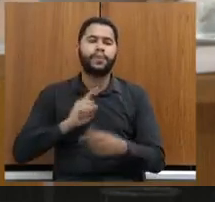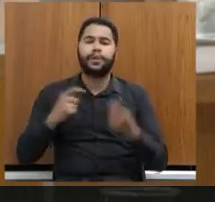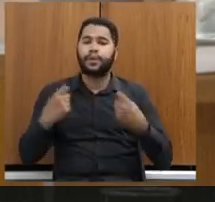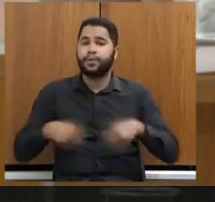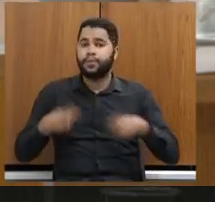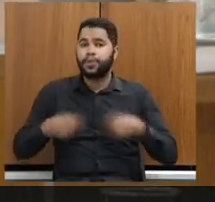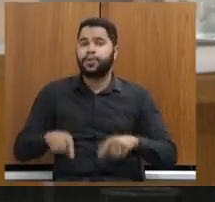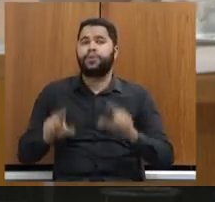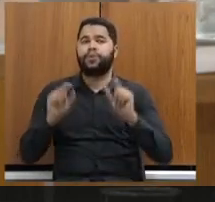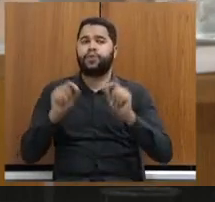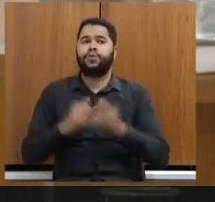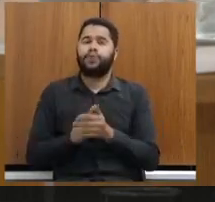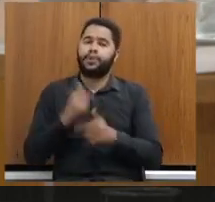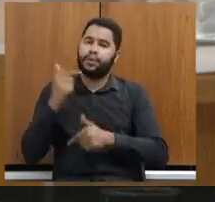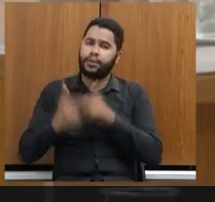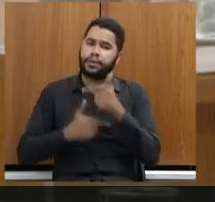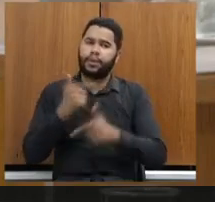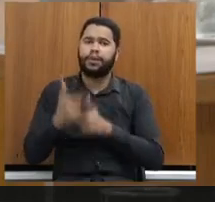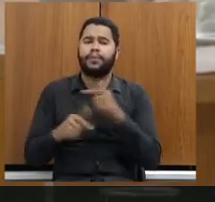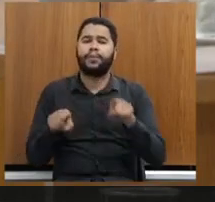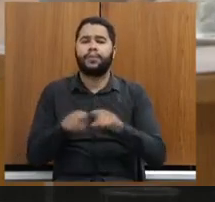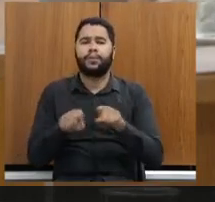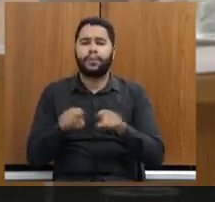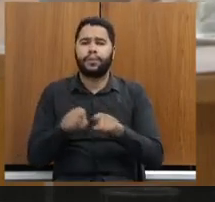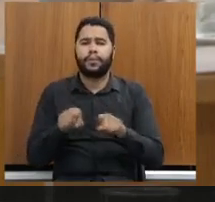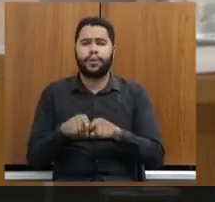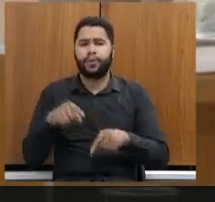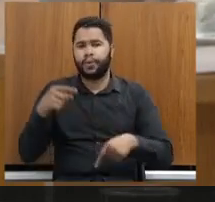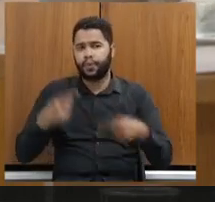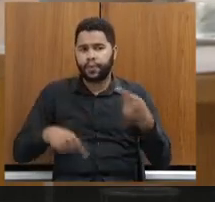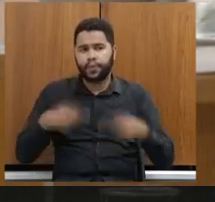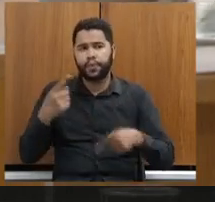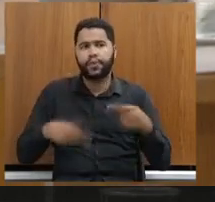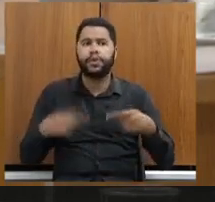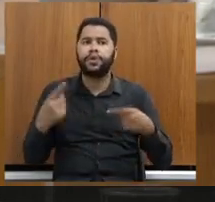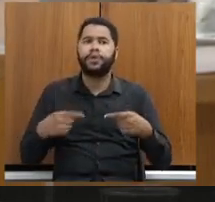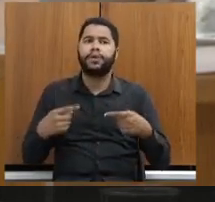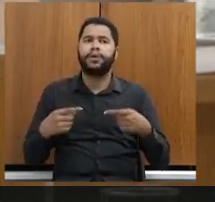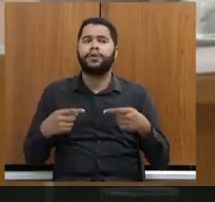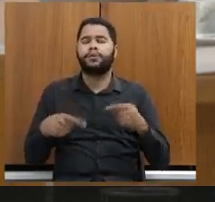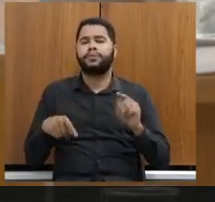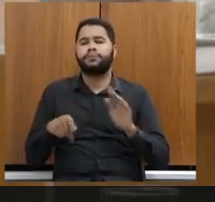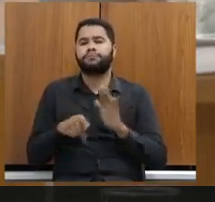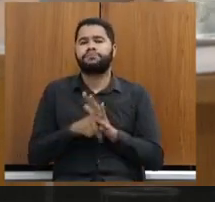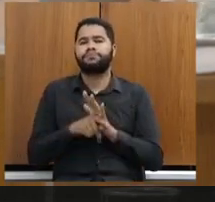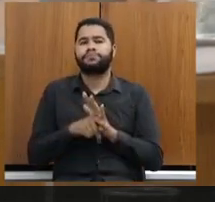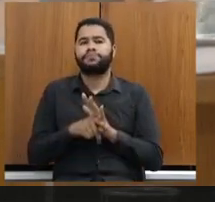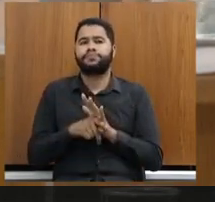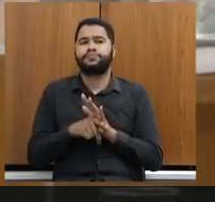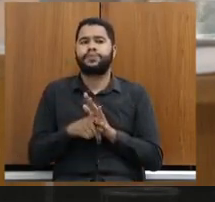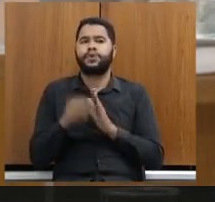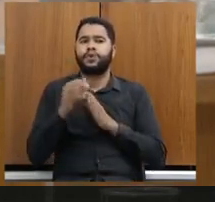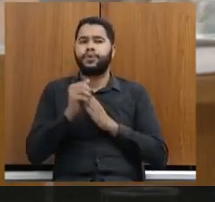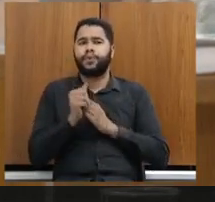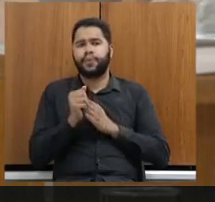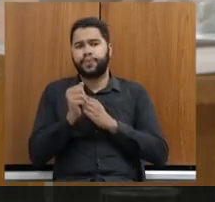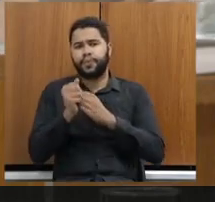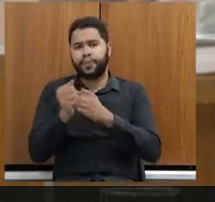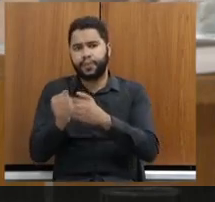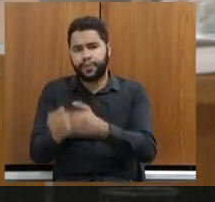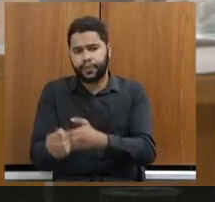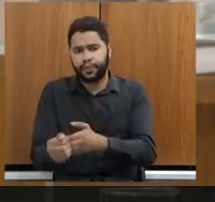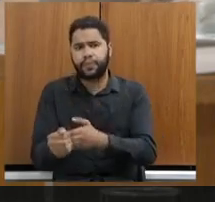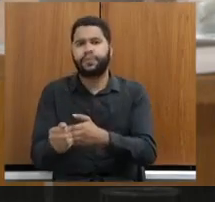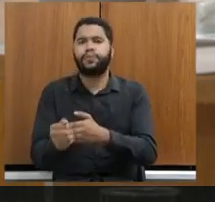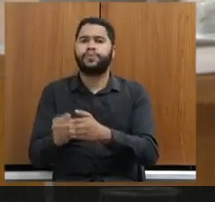é trabalhar e a política de discussão dessa dessa escolta e o